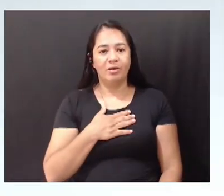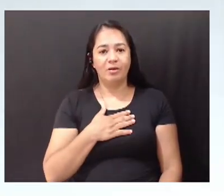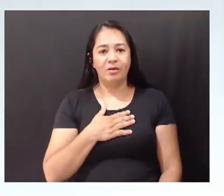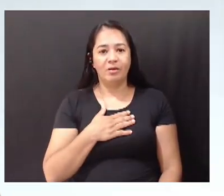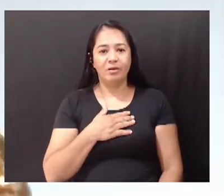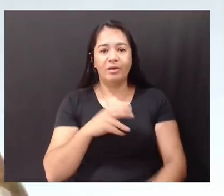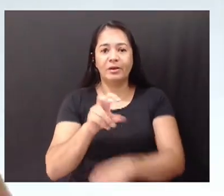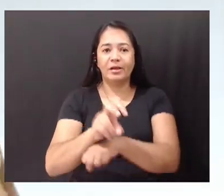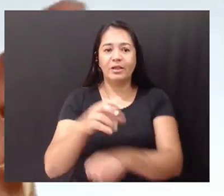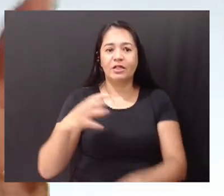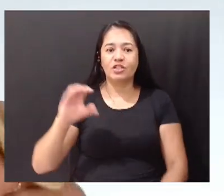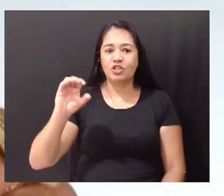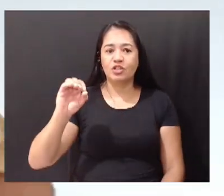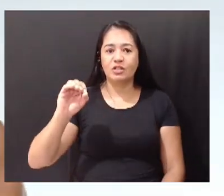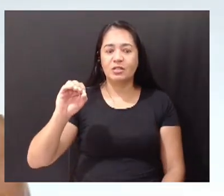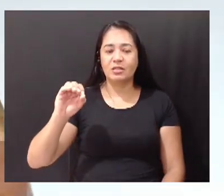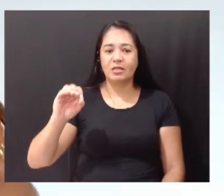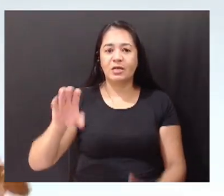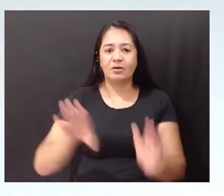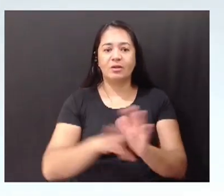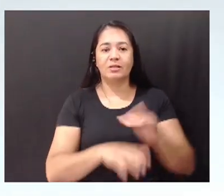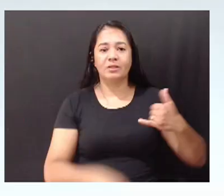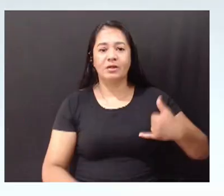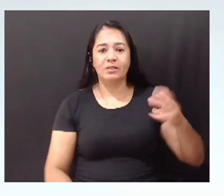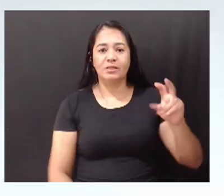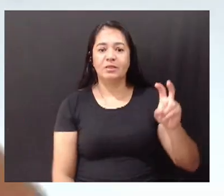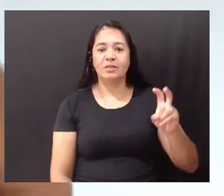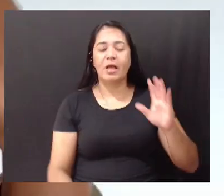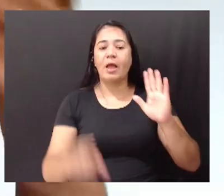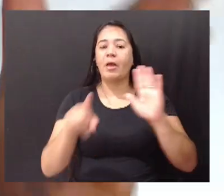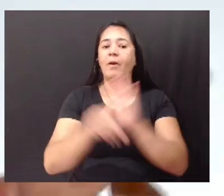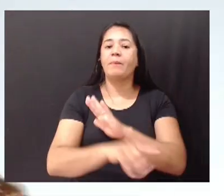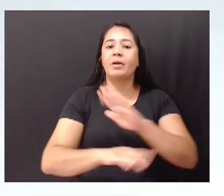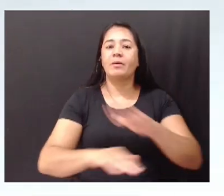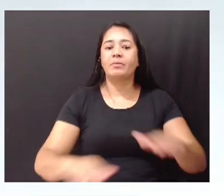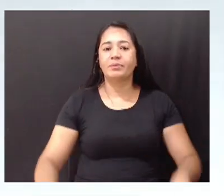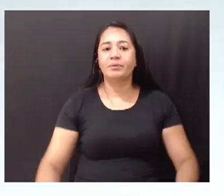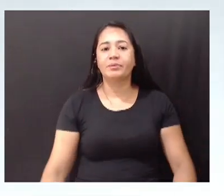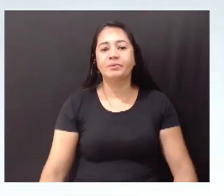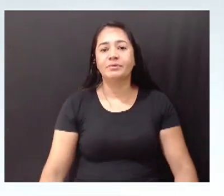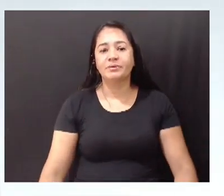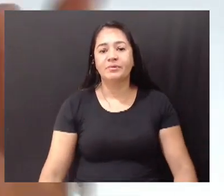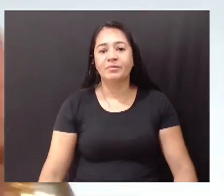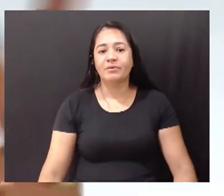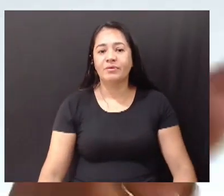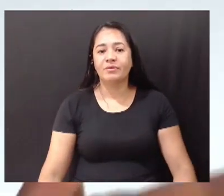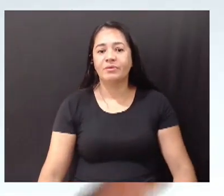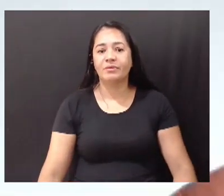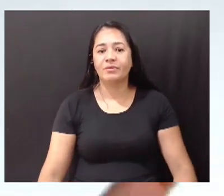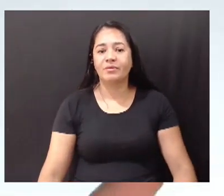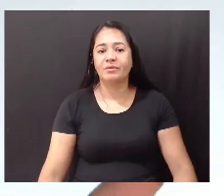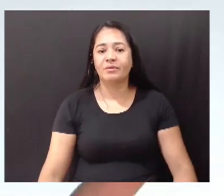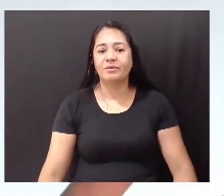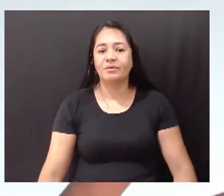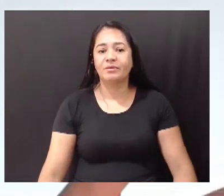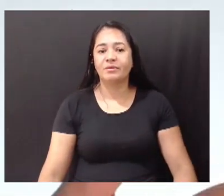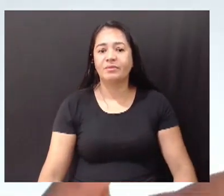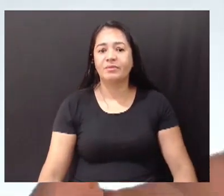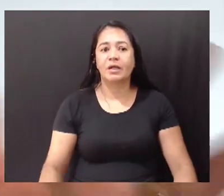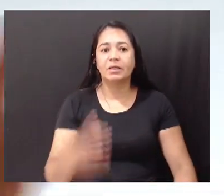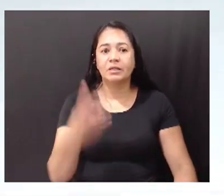anos, eu pergunto para as crianças com que idade ganhou o celular? Com 3, 4 anos já ganhou